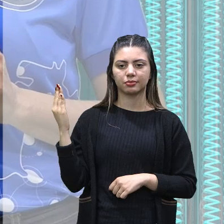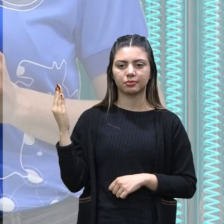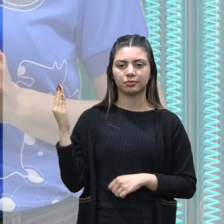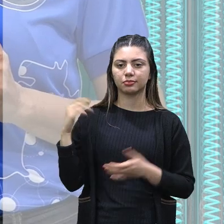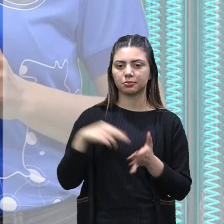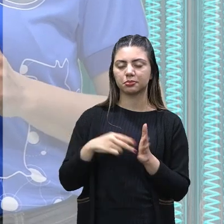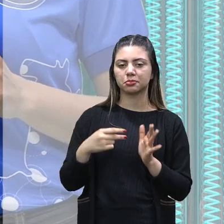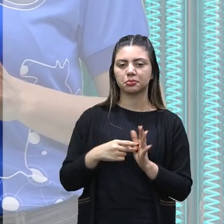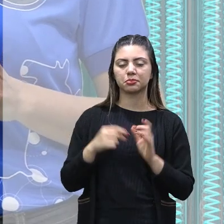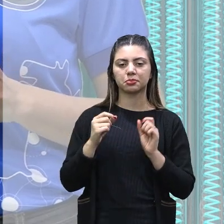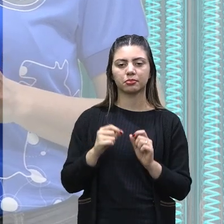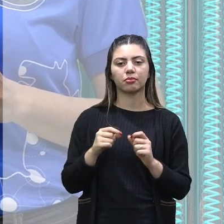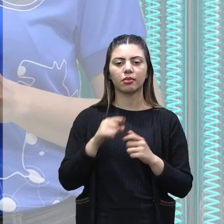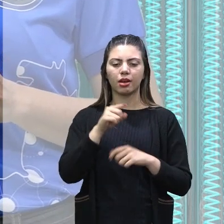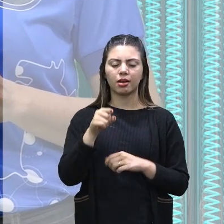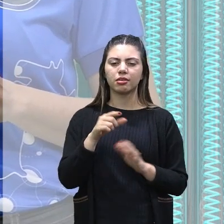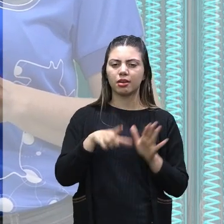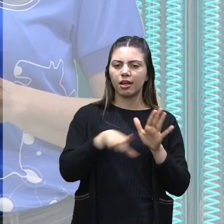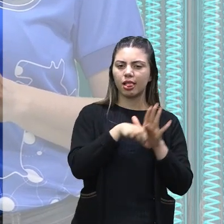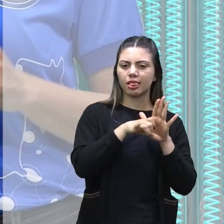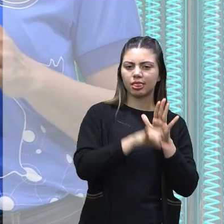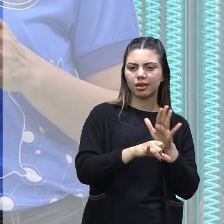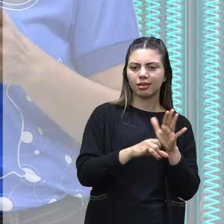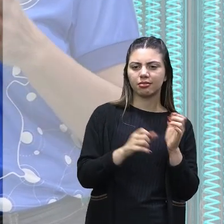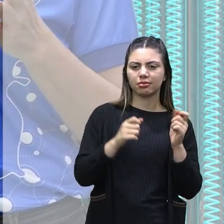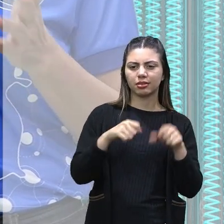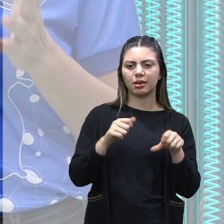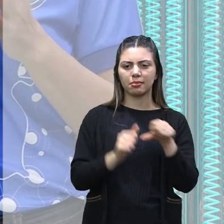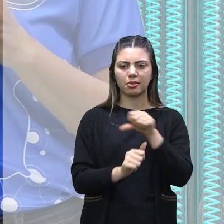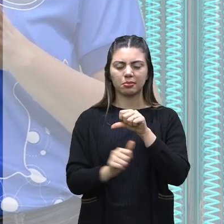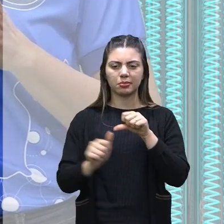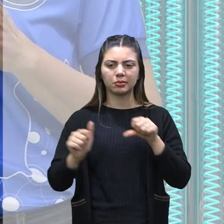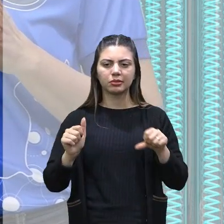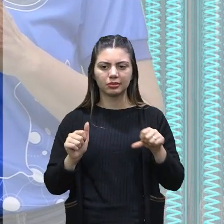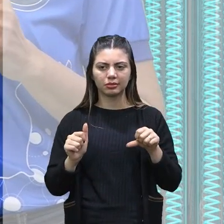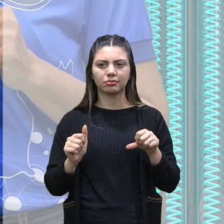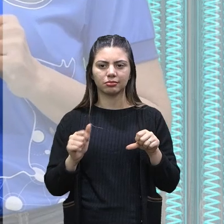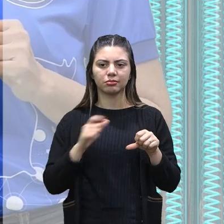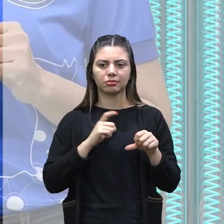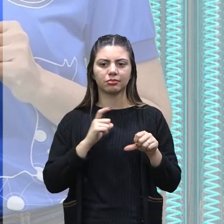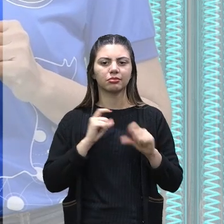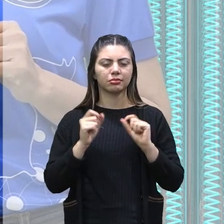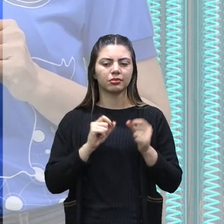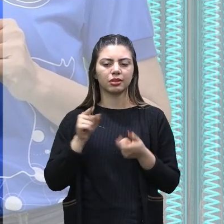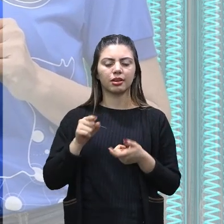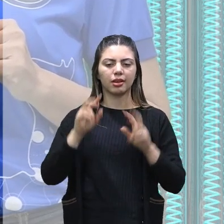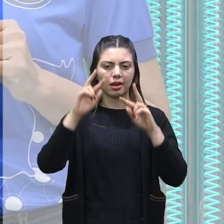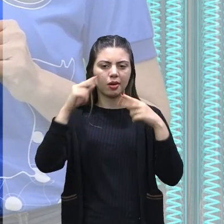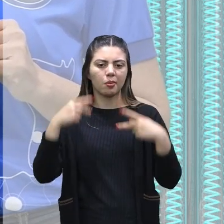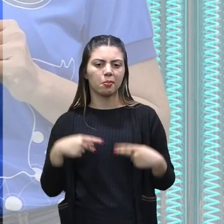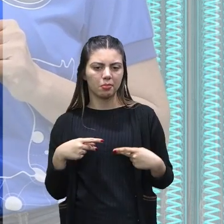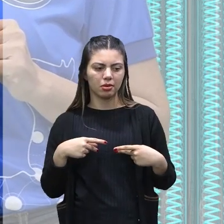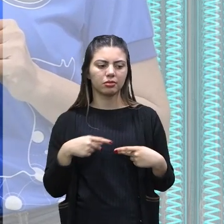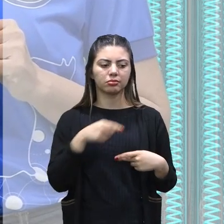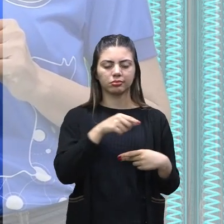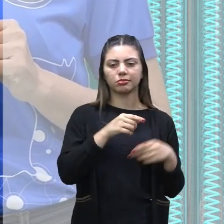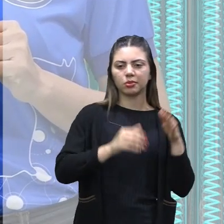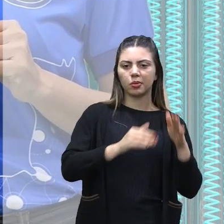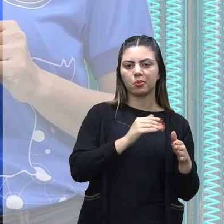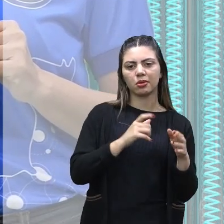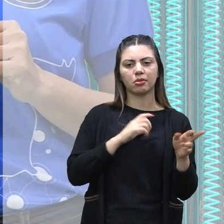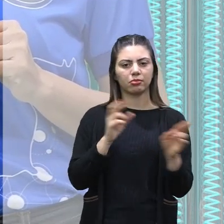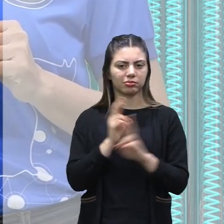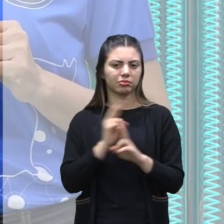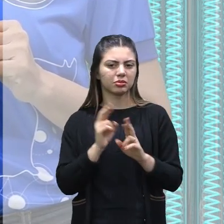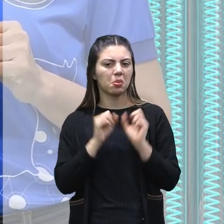se adaptar para reconhecer as uniões entre humanos e robôs? E tem uma outra pergunta também aqui, ó.